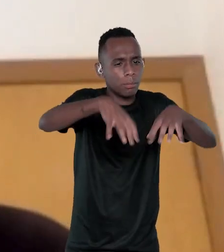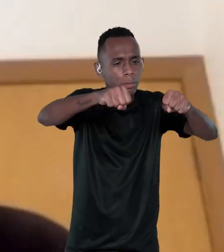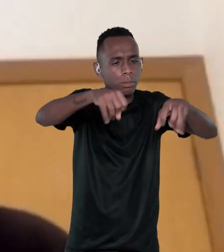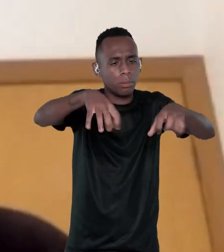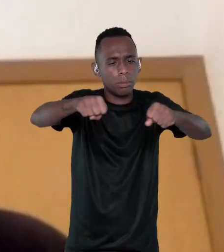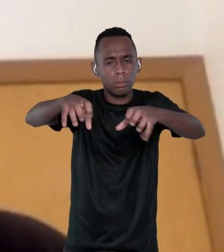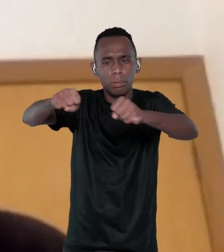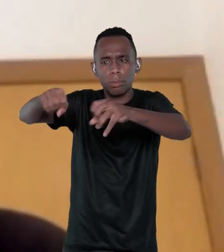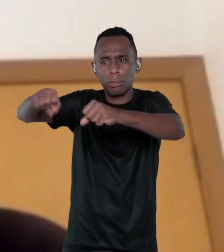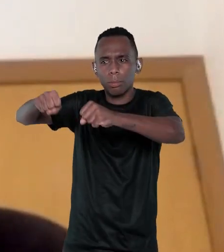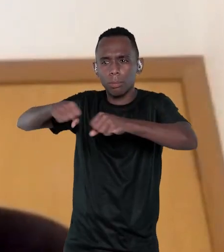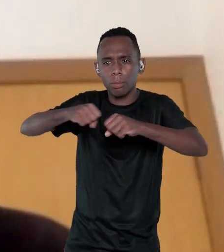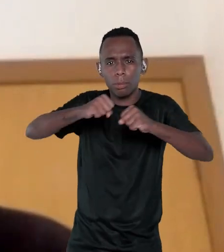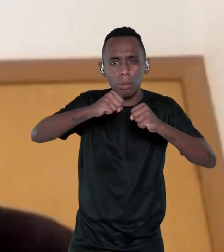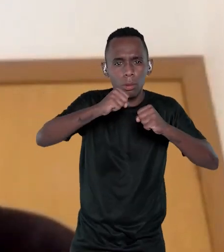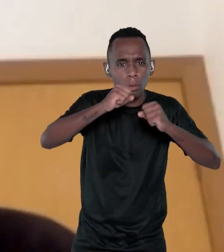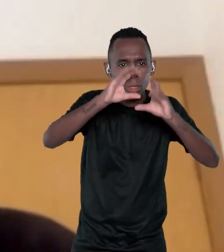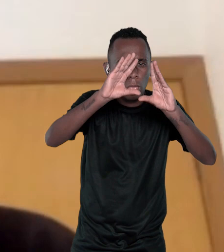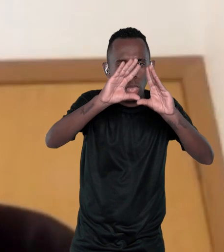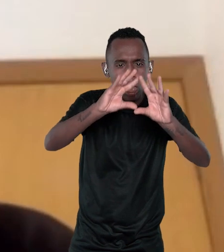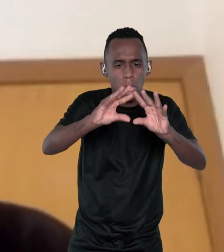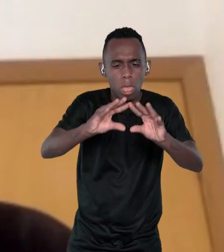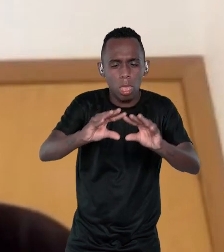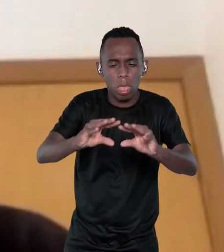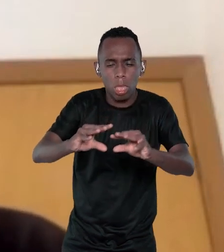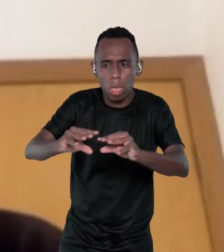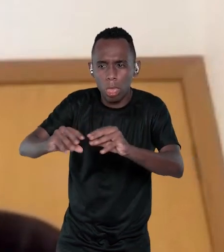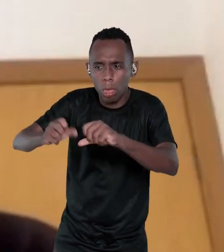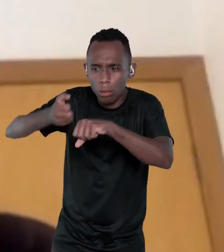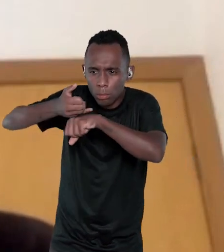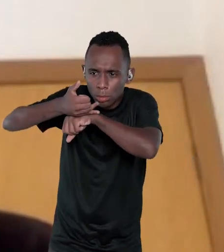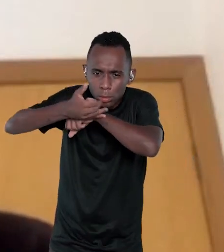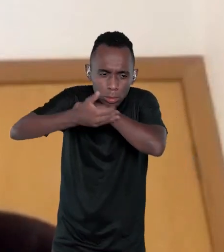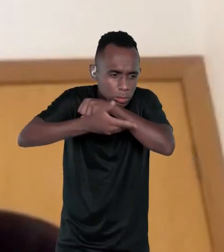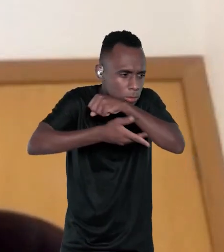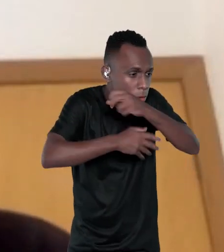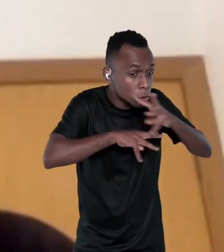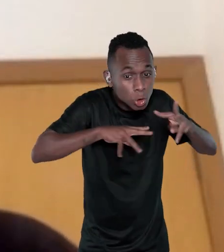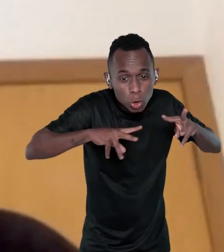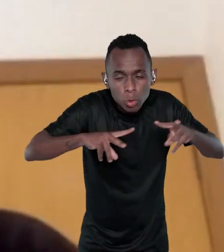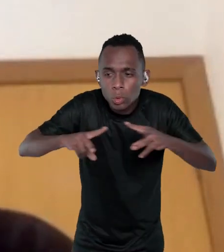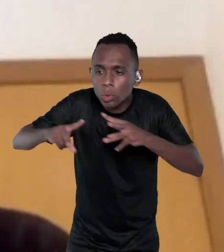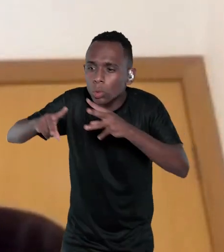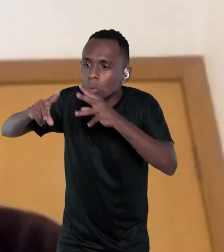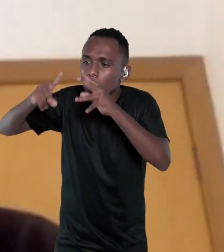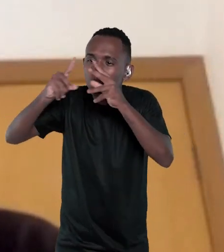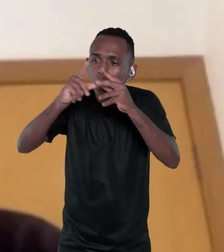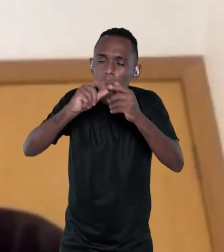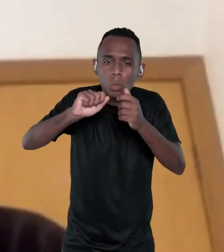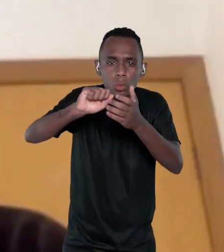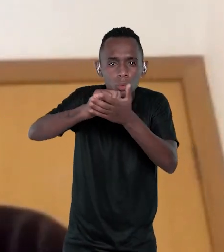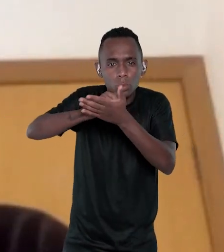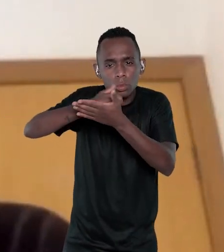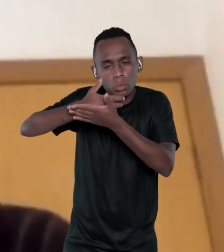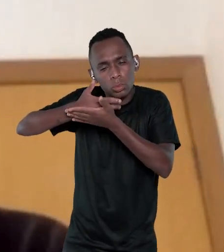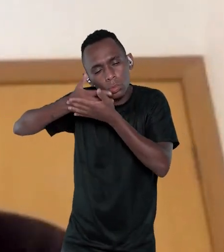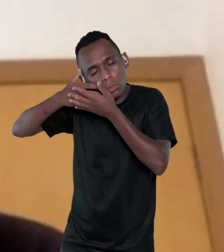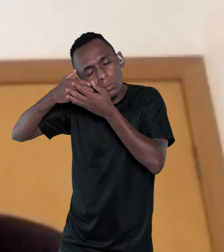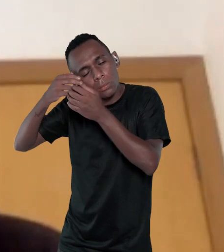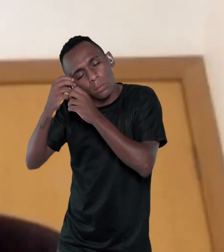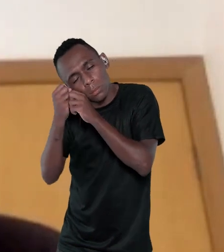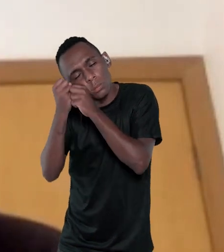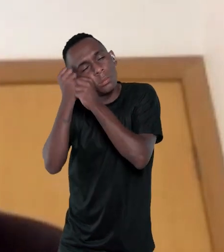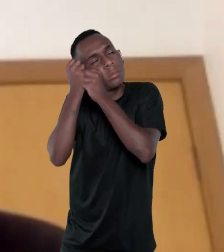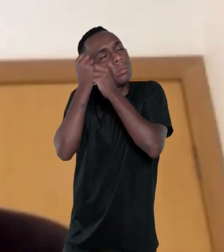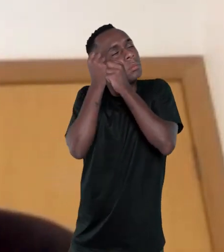Vigília. Pouco a pouco a cidade se apaga. Postes, janelas,